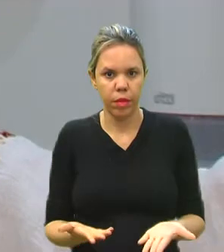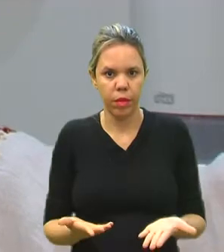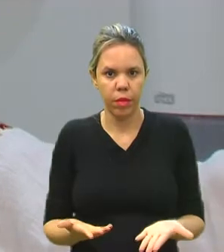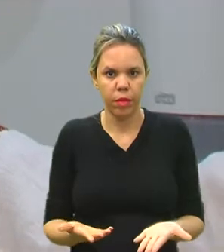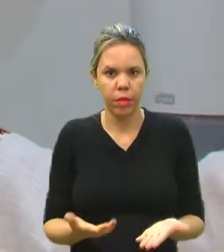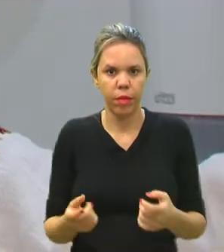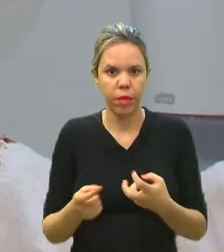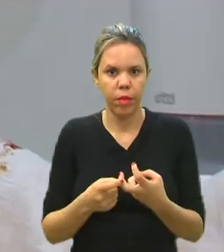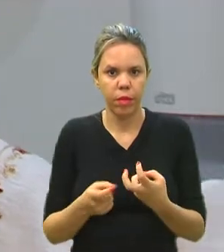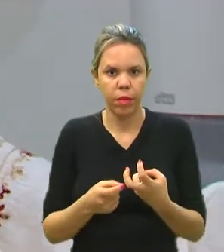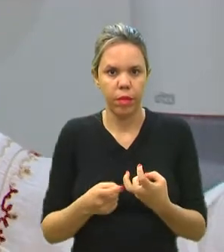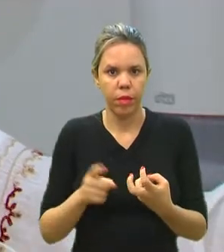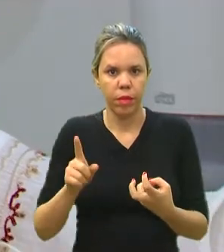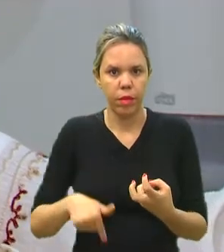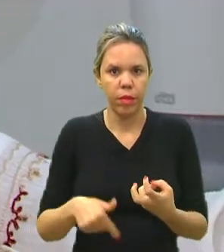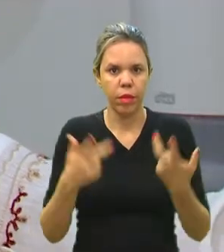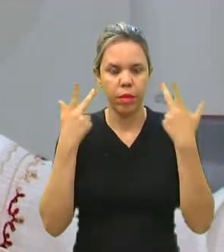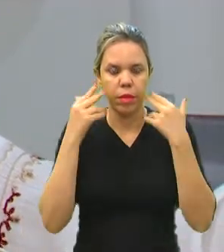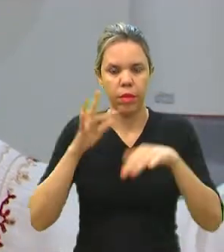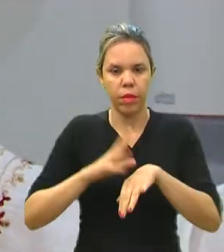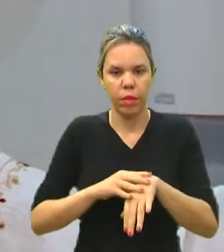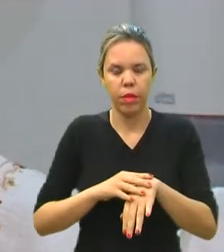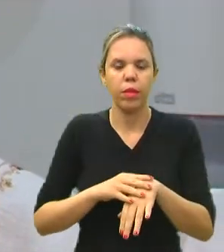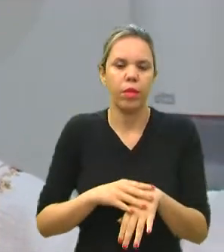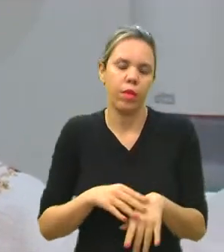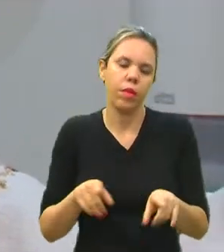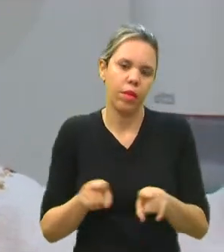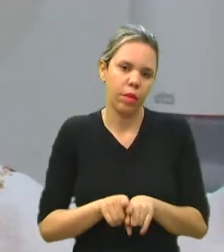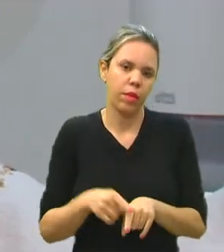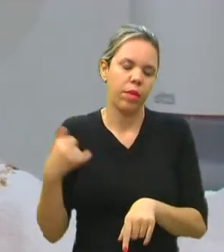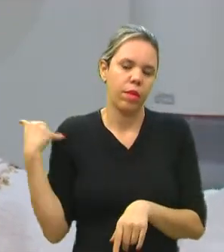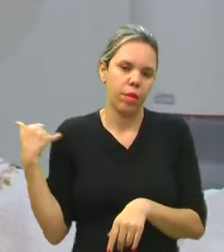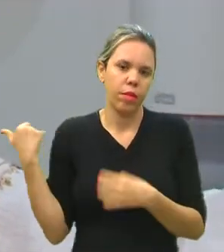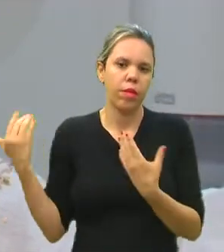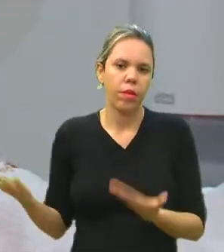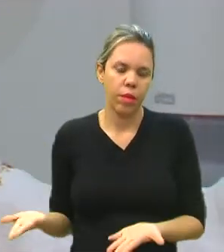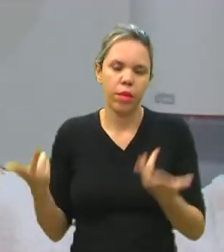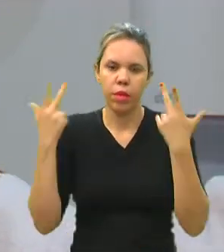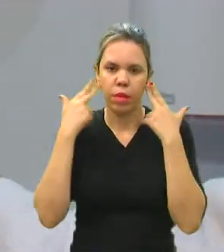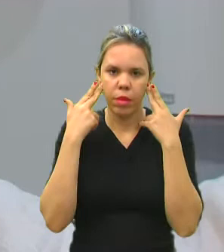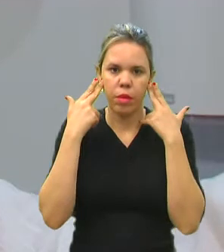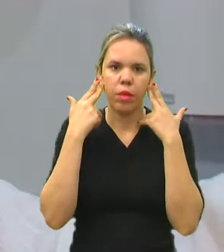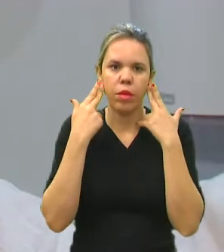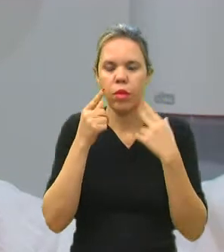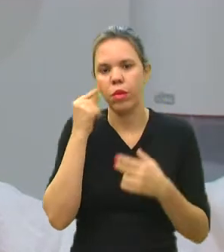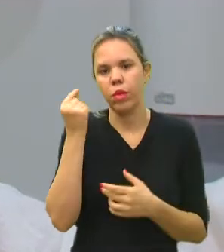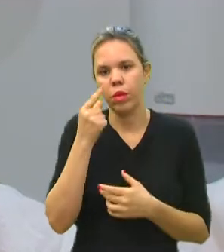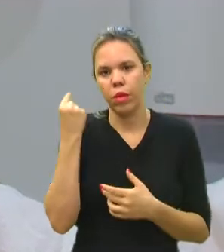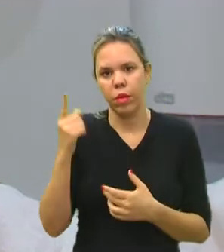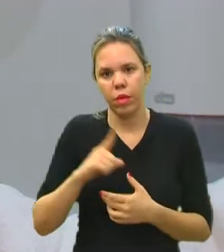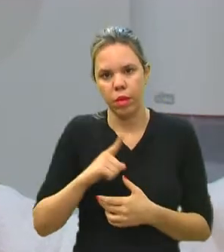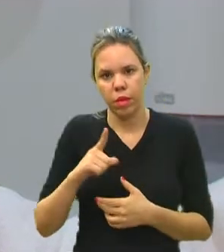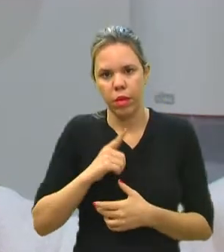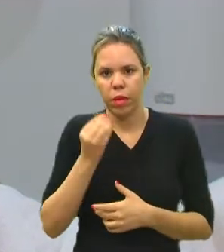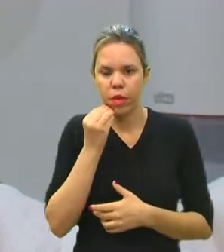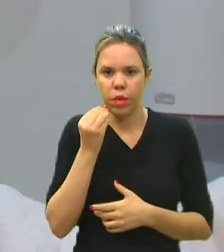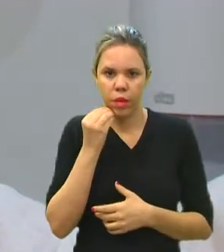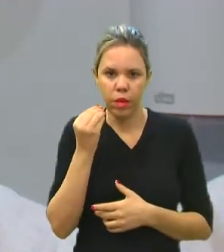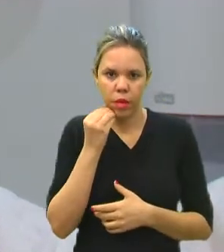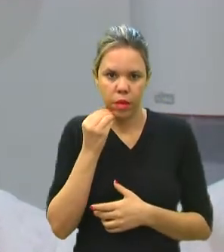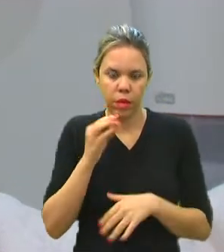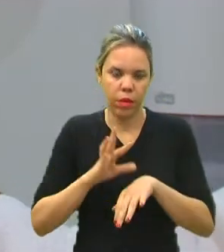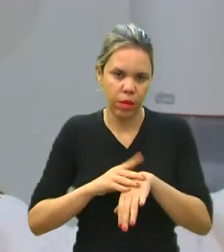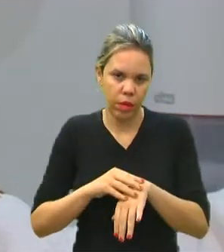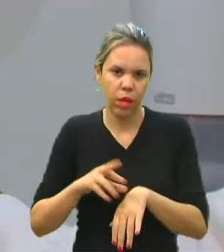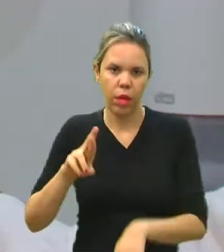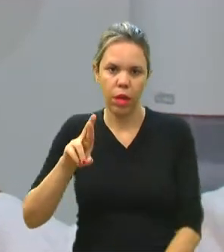ser feito por um veterinário, porque como é uma doença relacionada também à idade, normalmente o gato ele tem uma